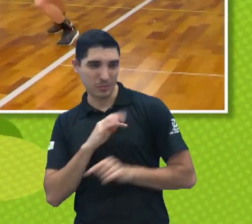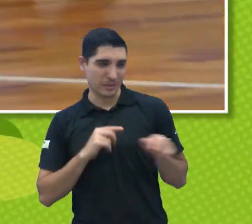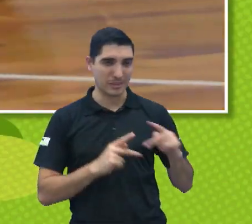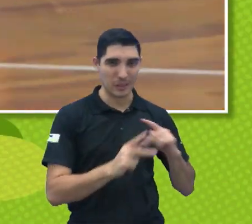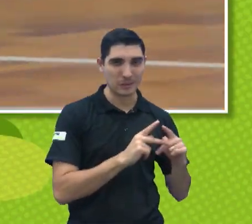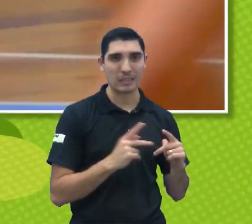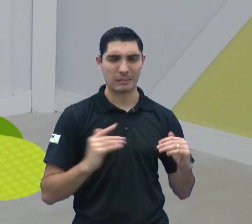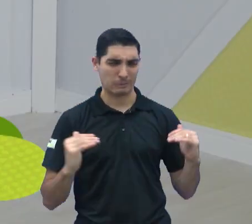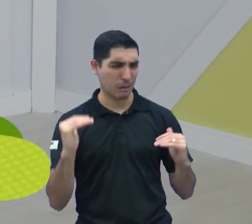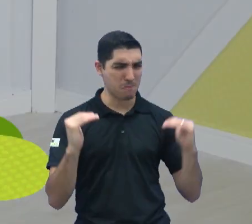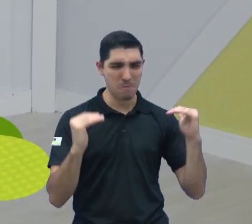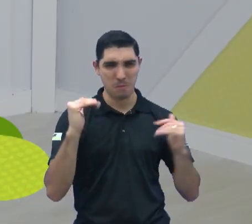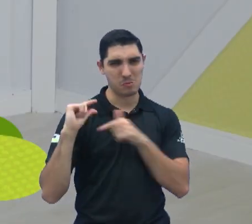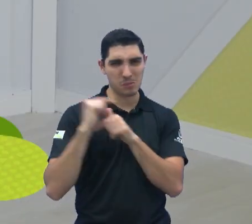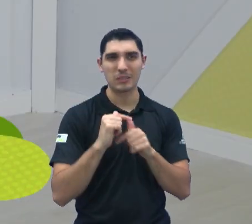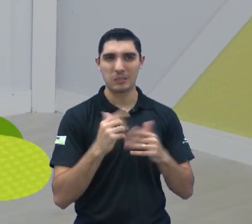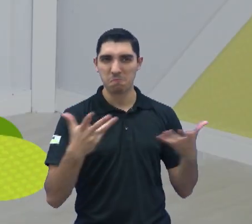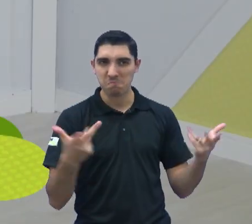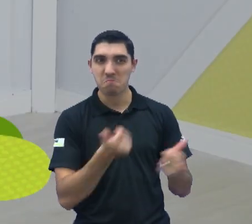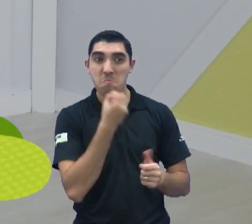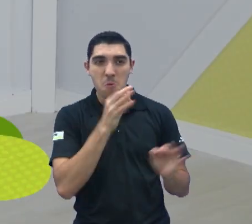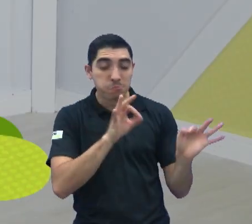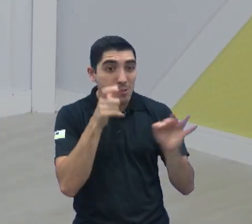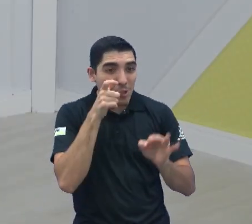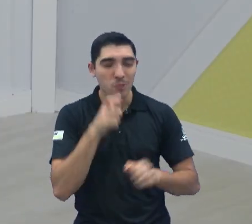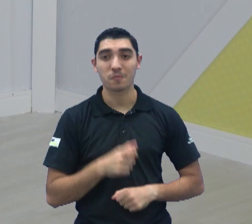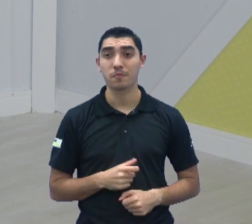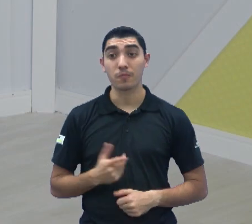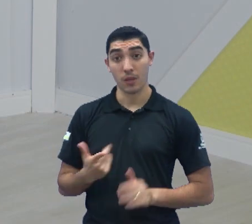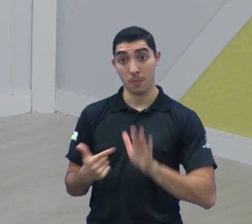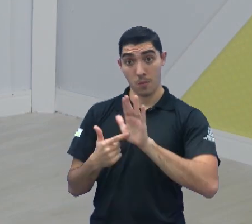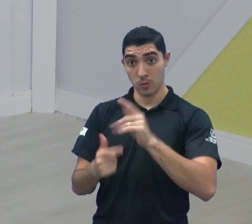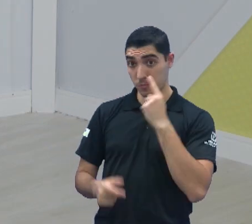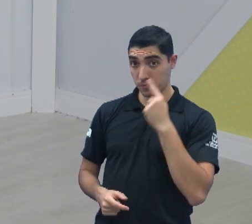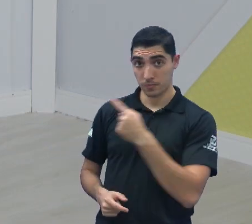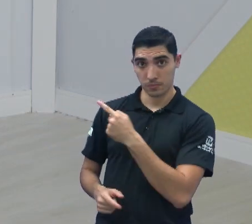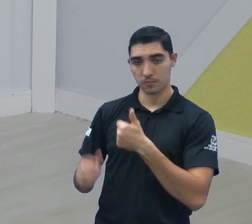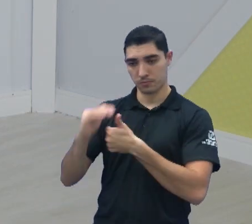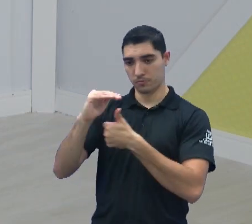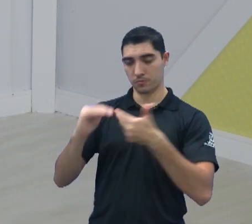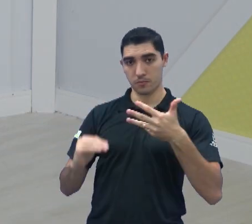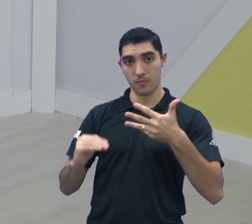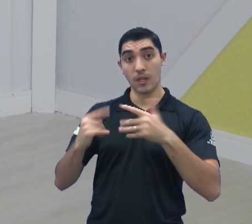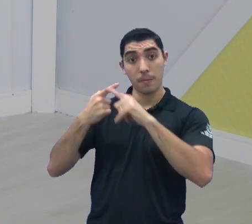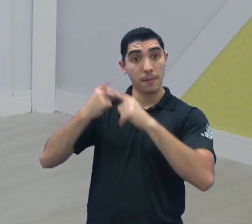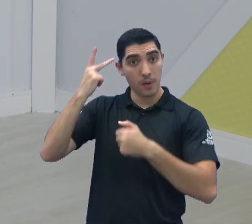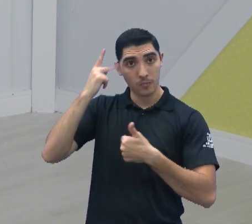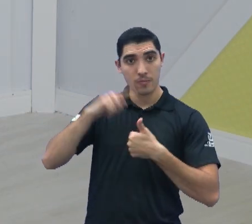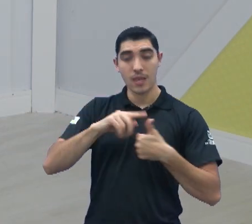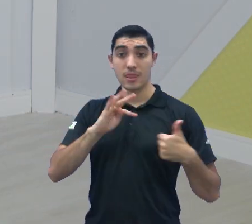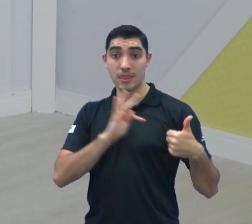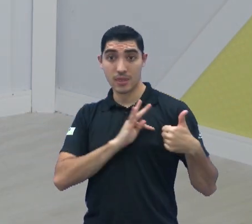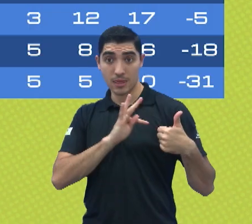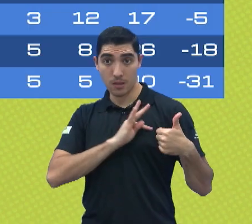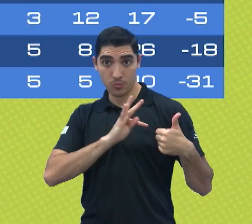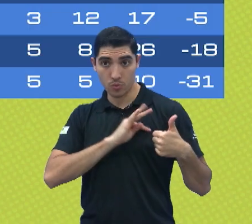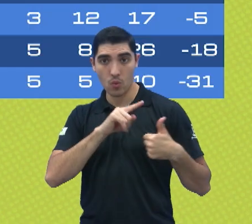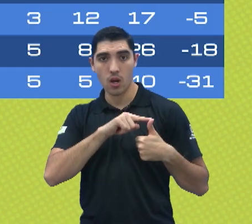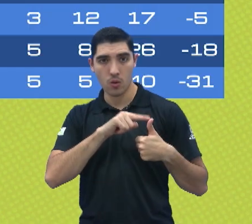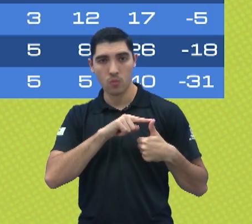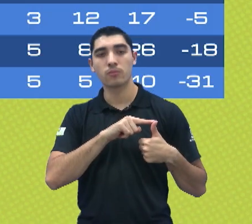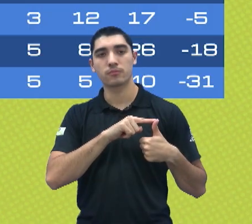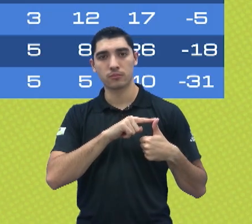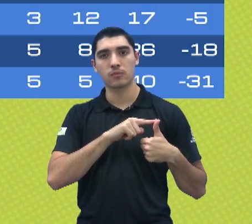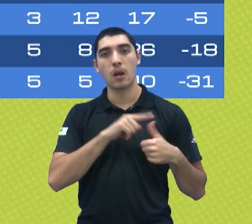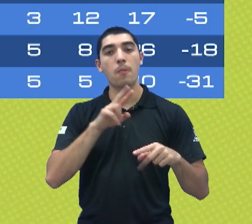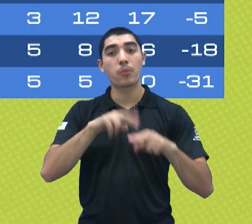poder acompanhar. No pique, Rodrigo, coloca a classificação do Paulista, que você vai ver ali, ó. O Taboão da Serra fica só na frente do São José por conta do